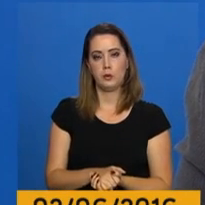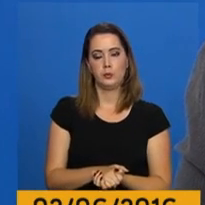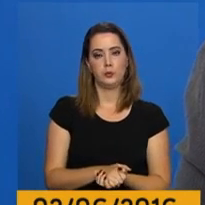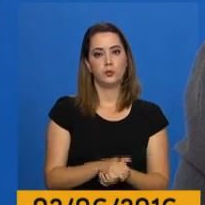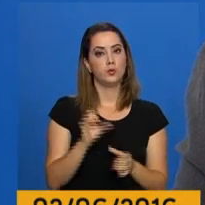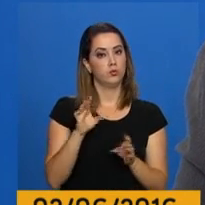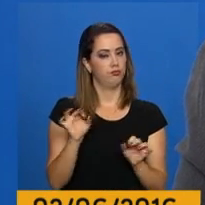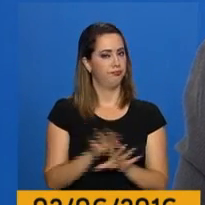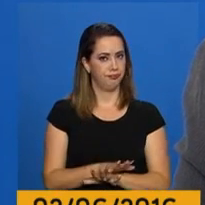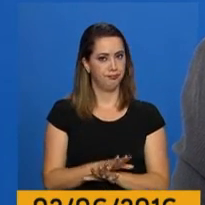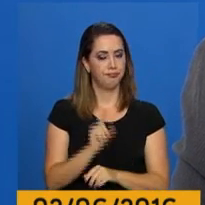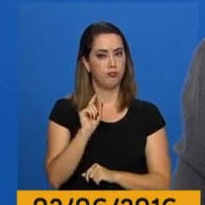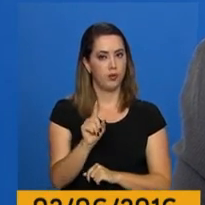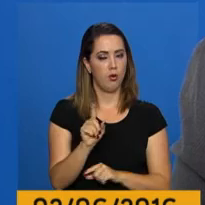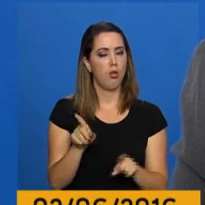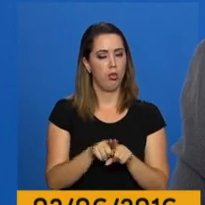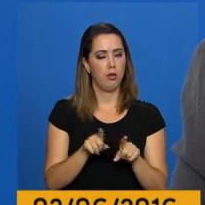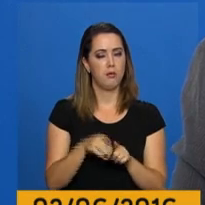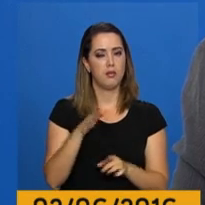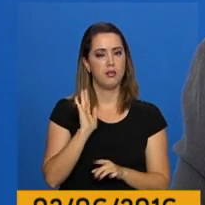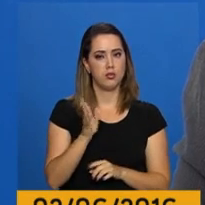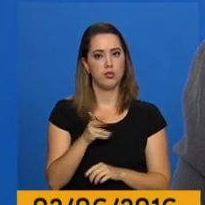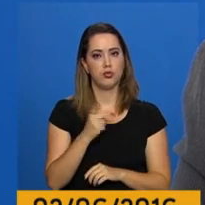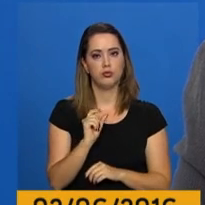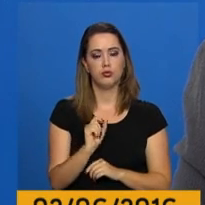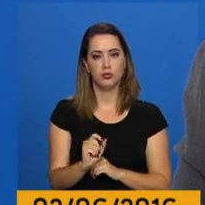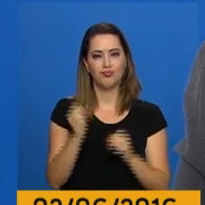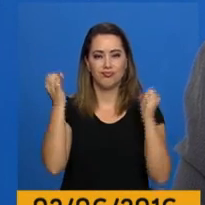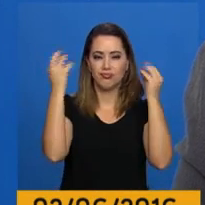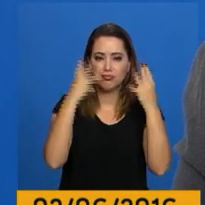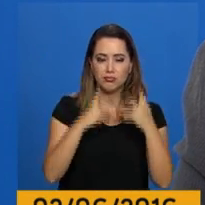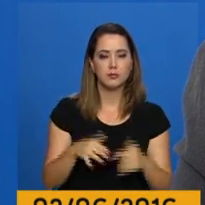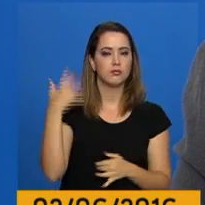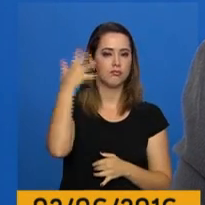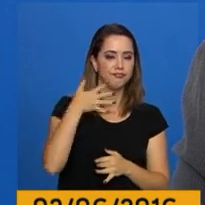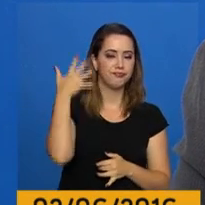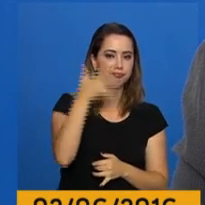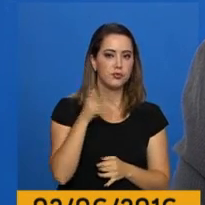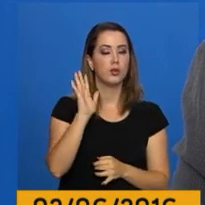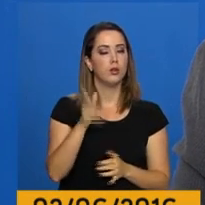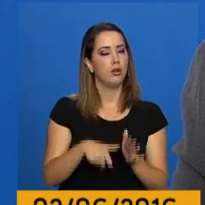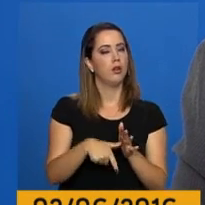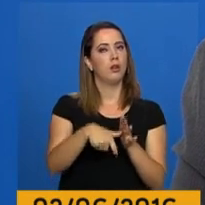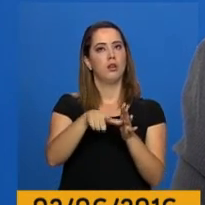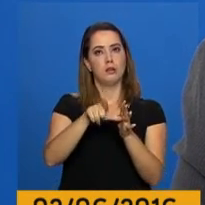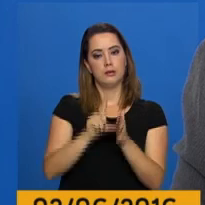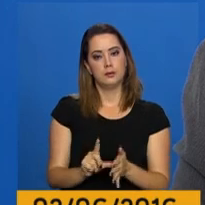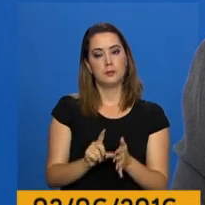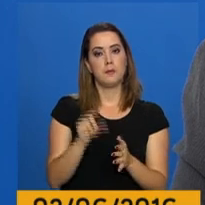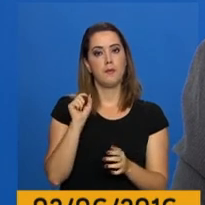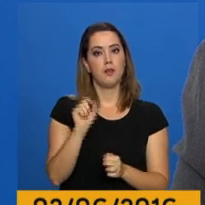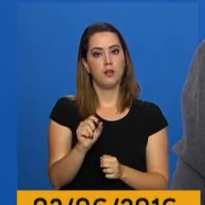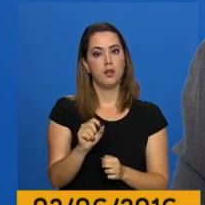Só para finalizar, como também já foi explicado em outras oportunidades, né,